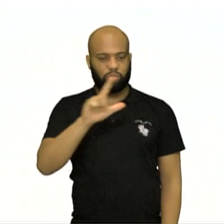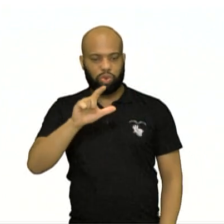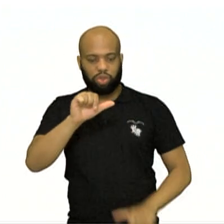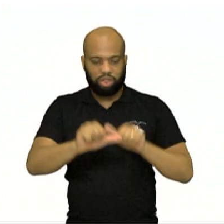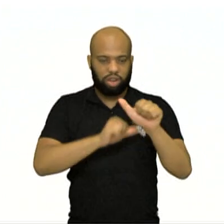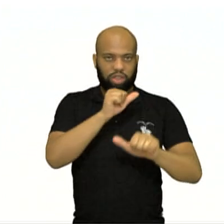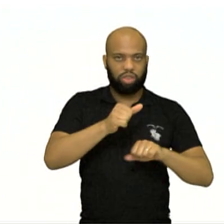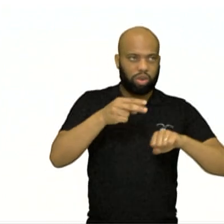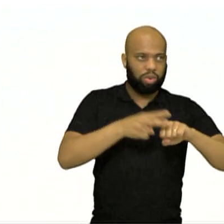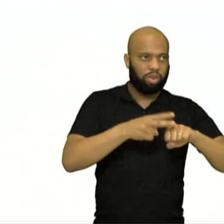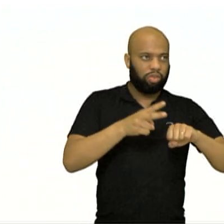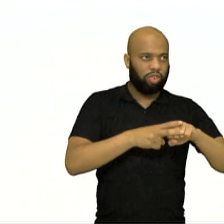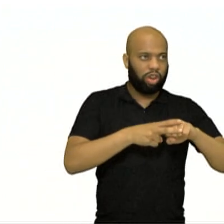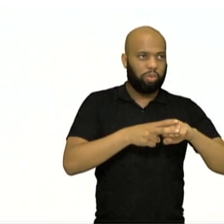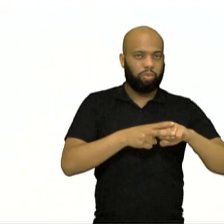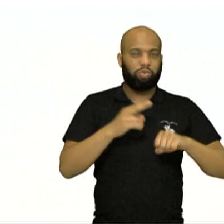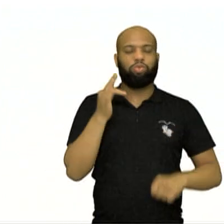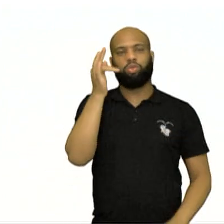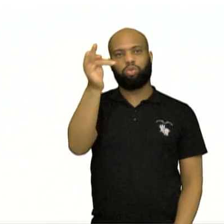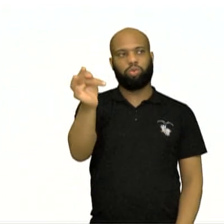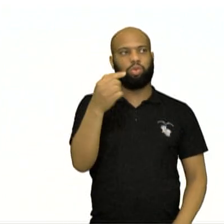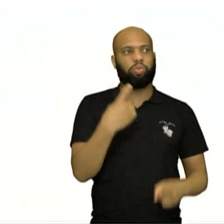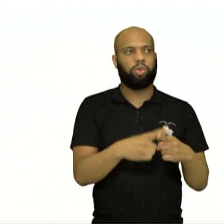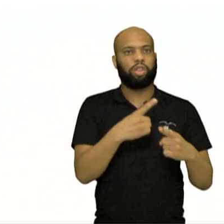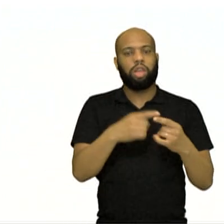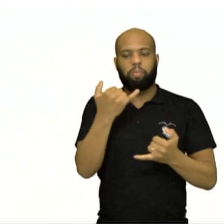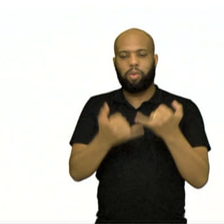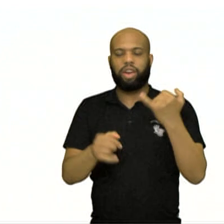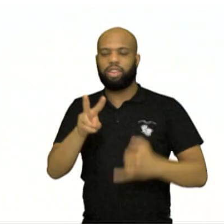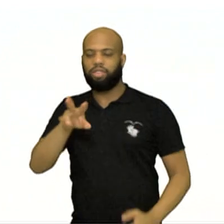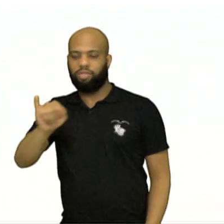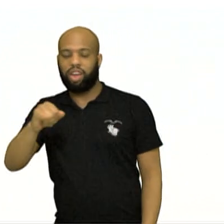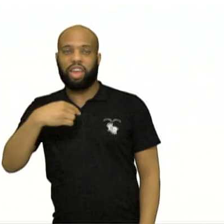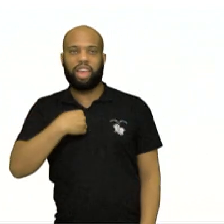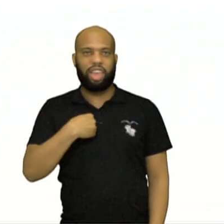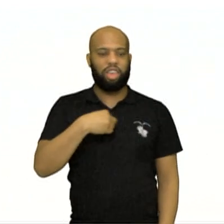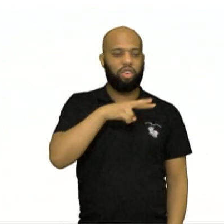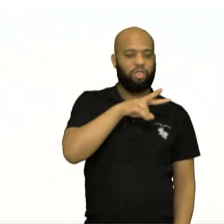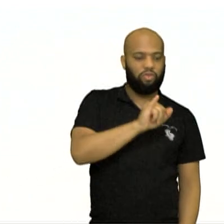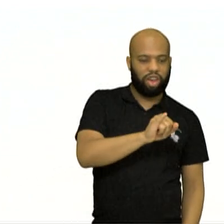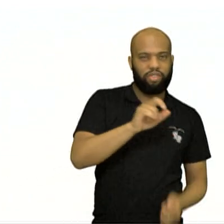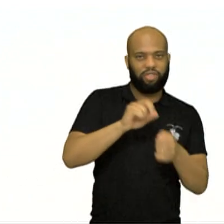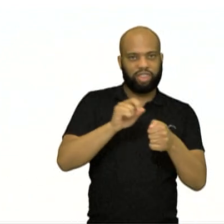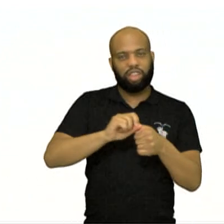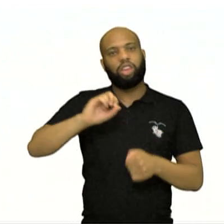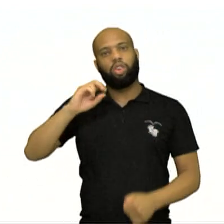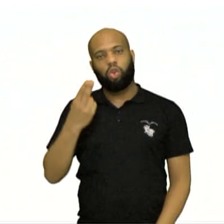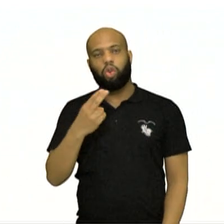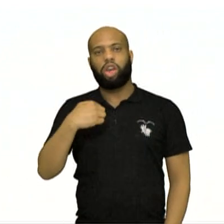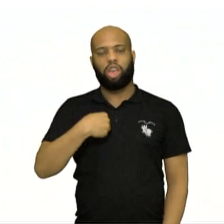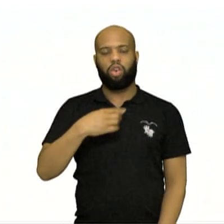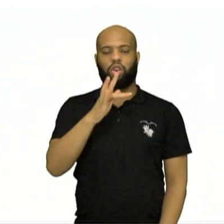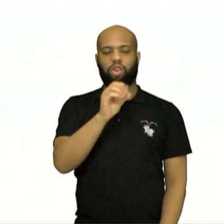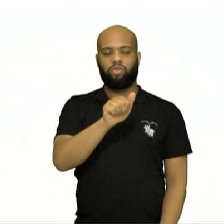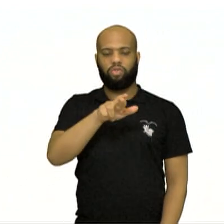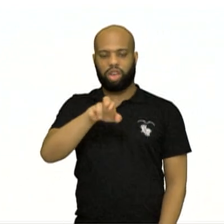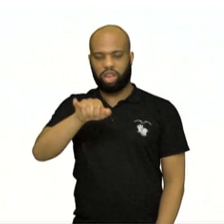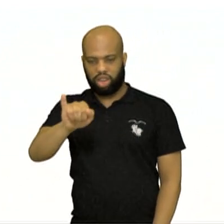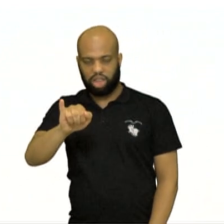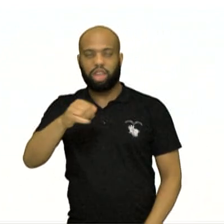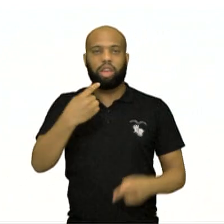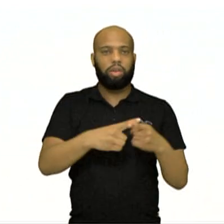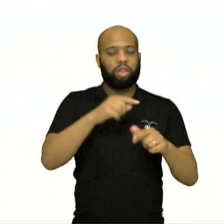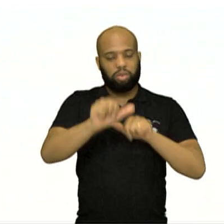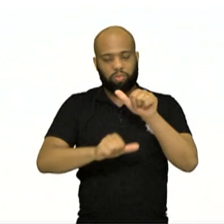no futuro, lembra que ele é como se fosse um vai, então eu vou fazer ou eu farei. Embora mude o tempo verbal, o Will